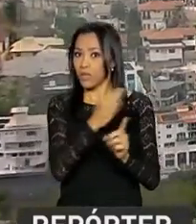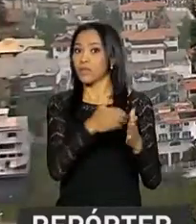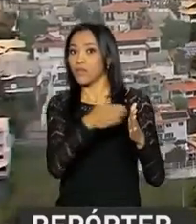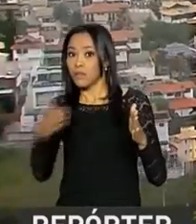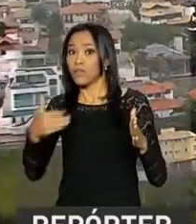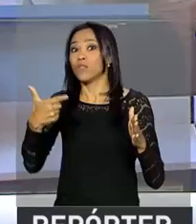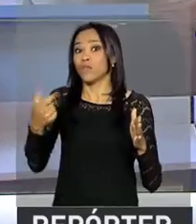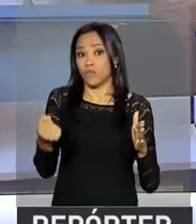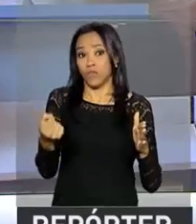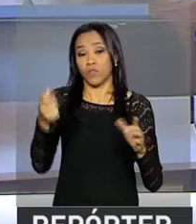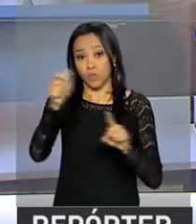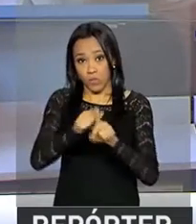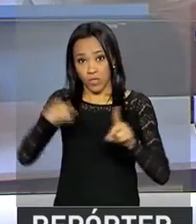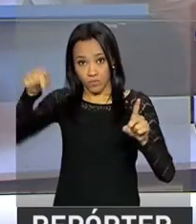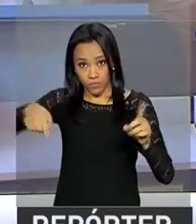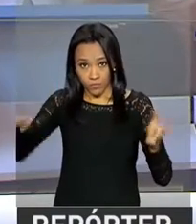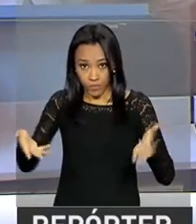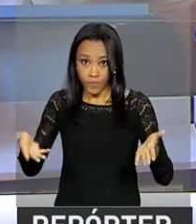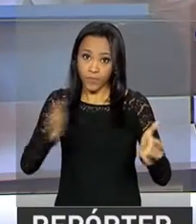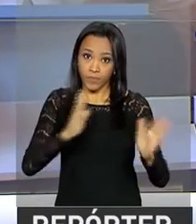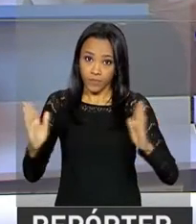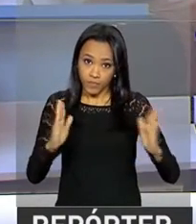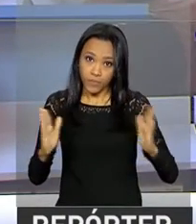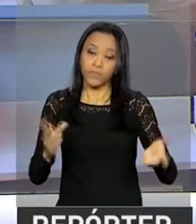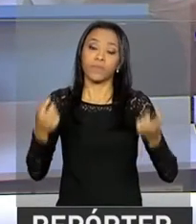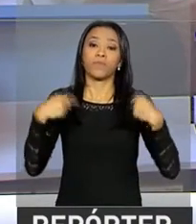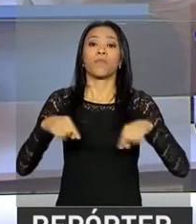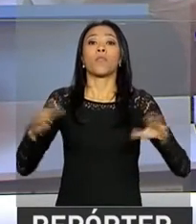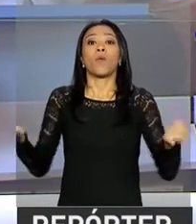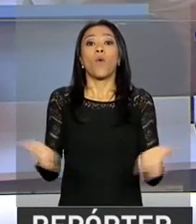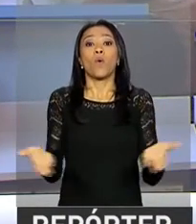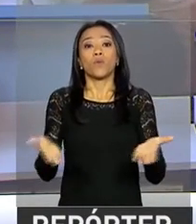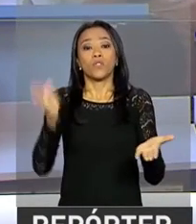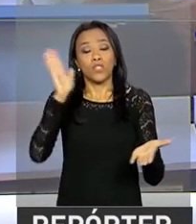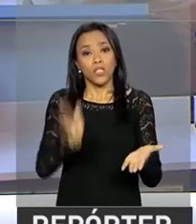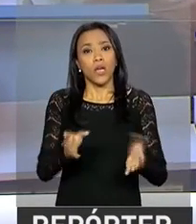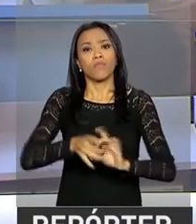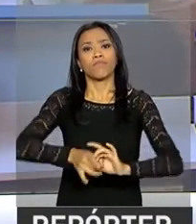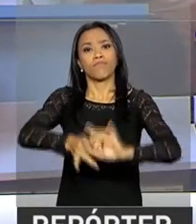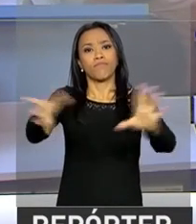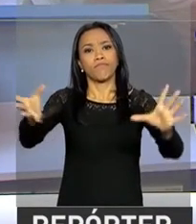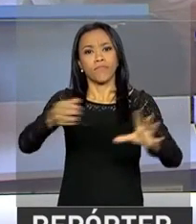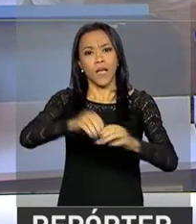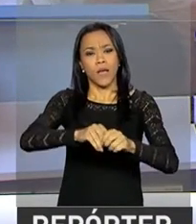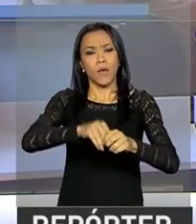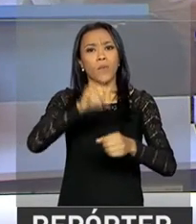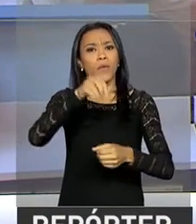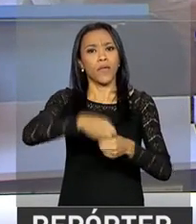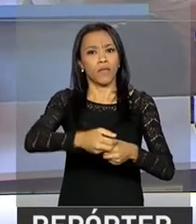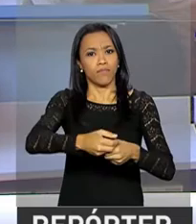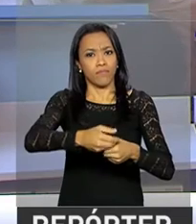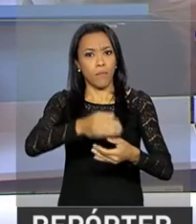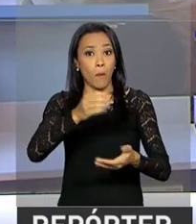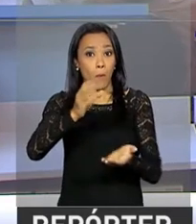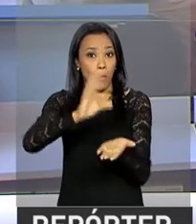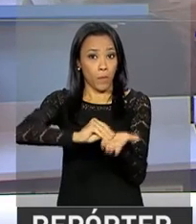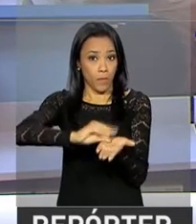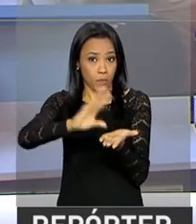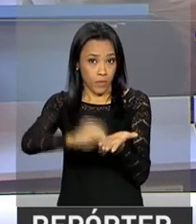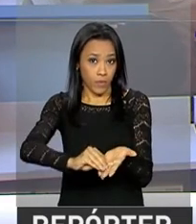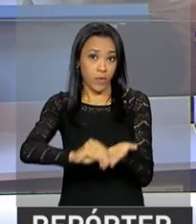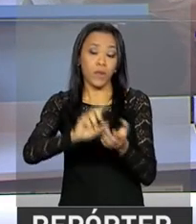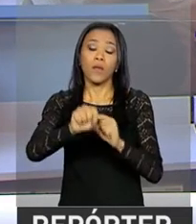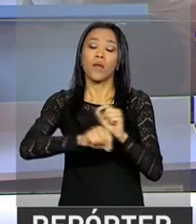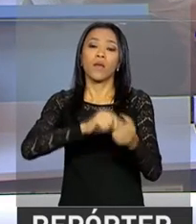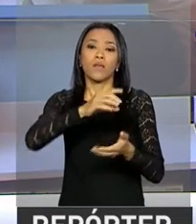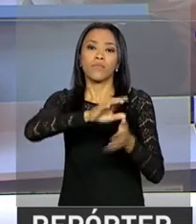referência e a partir de hoje está disponível para baixar na internet o programa para declarar